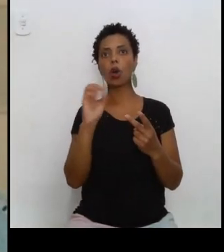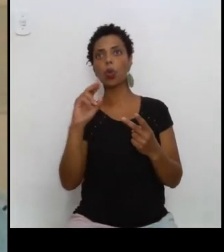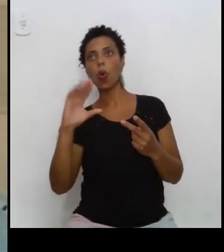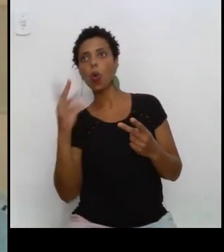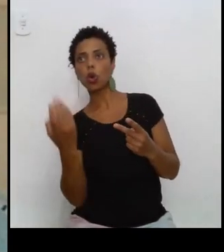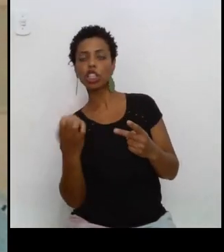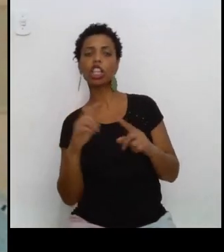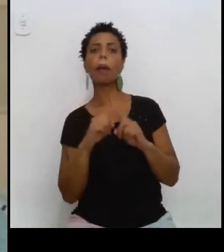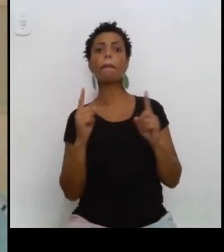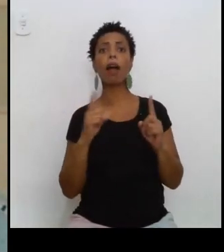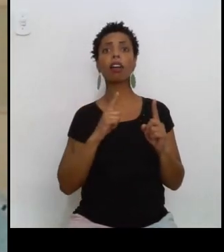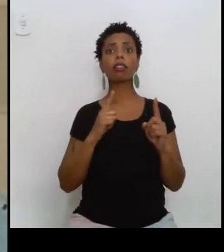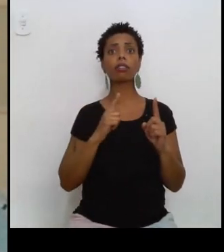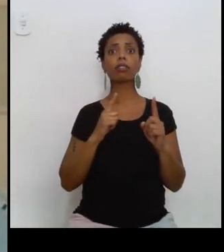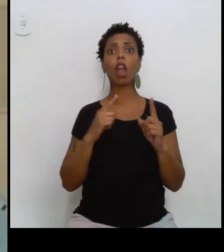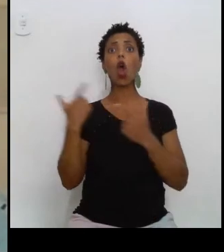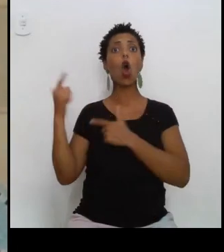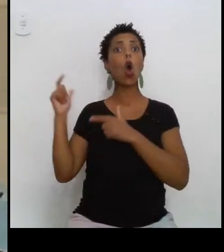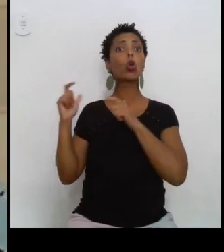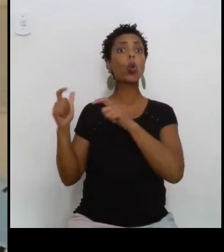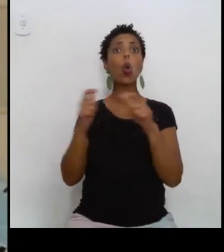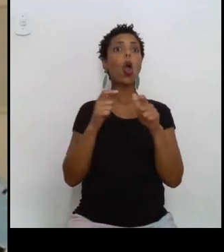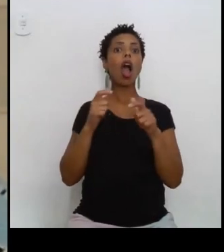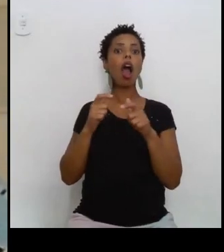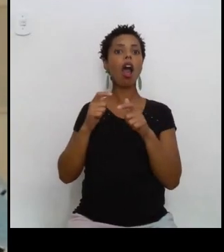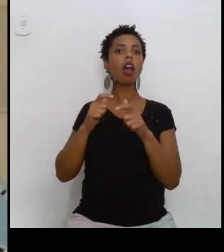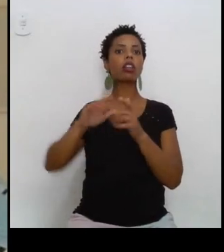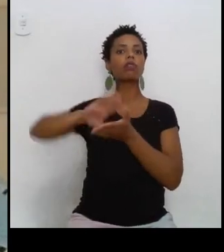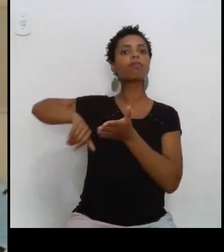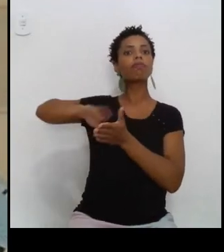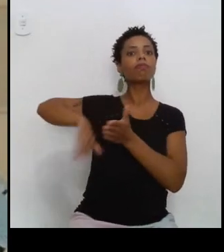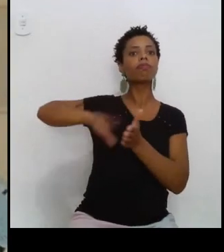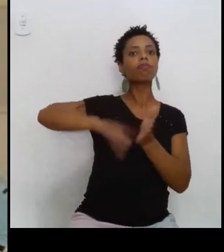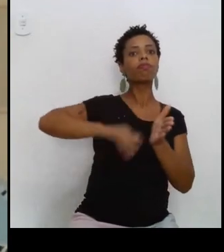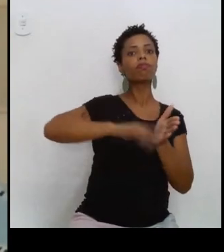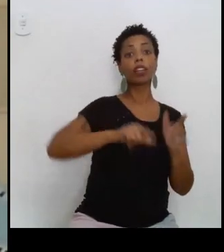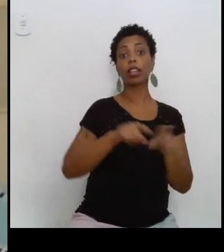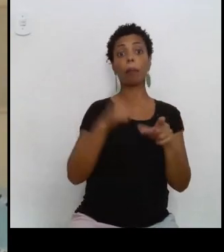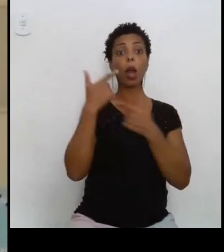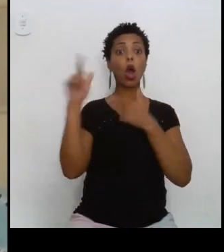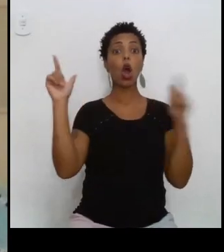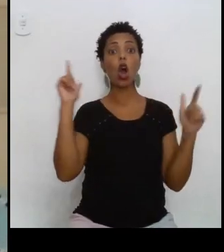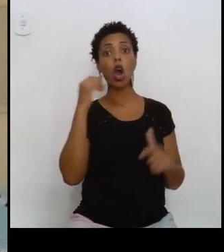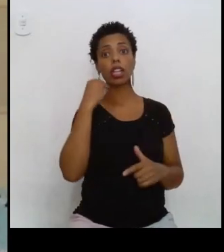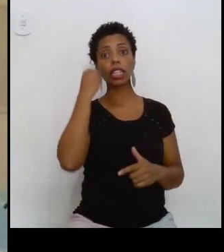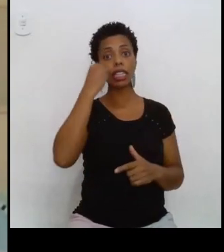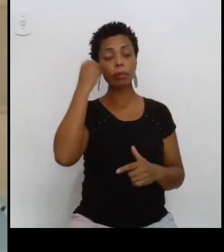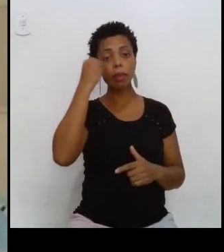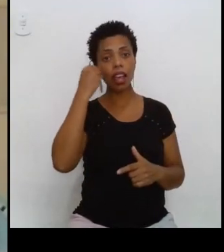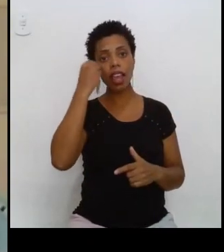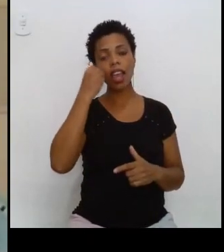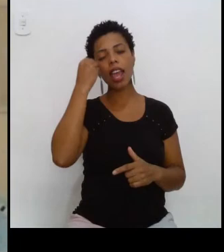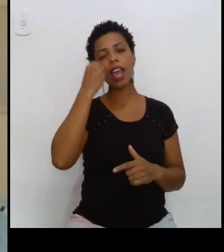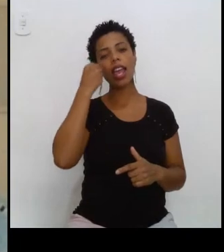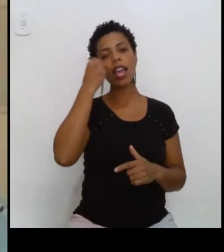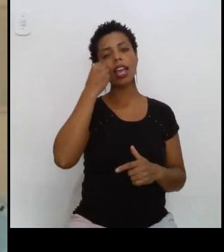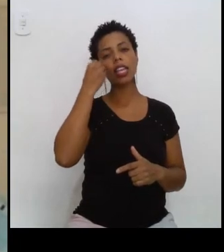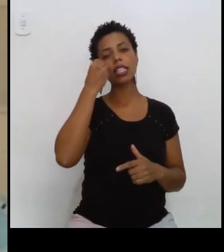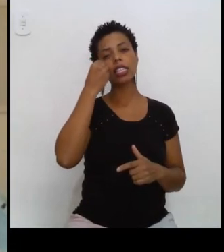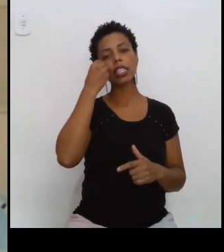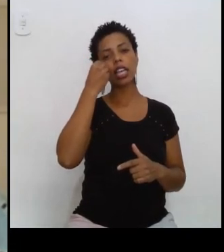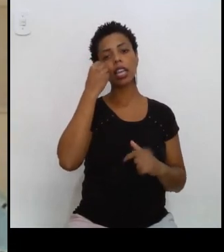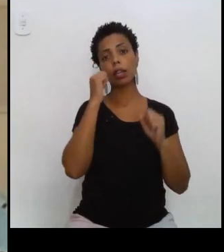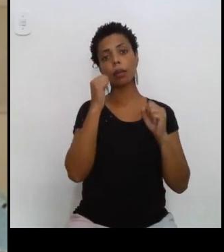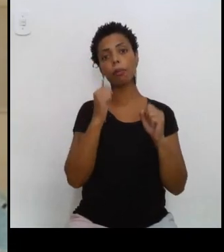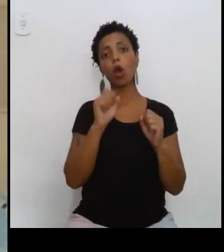por exemplo de outros territórios e de outras experiências também do que é ser que pode ser essa dissidência do que